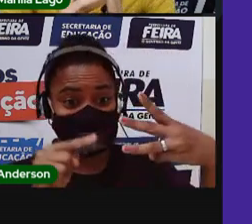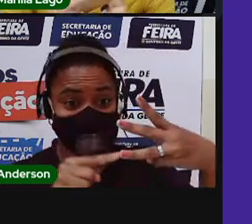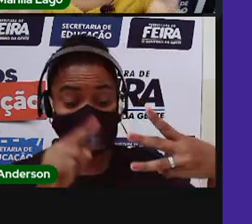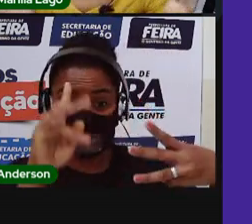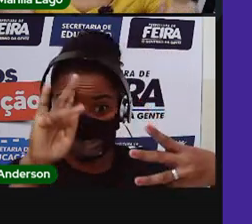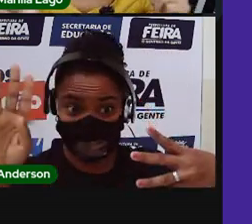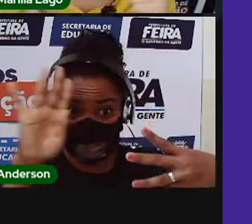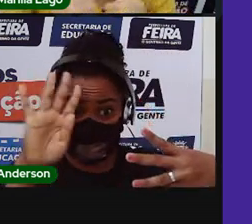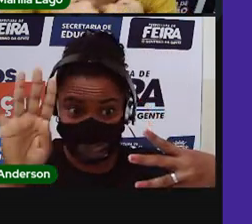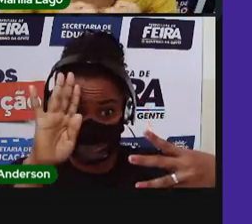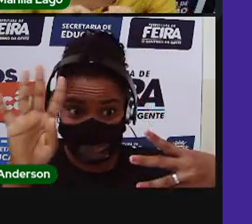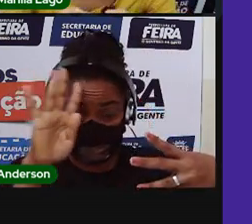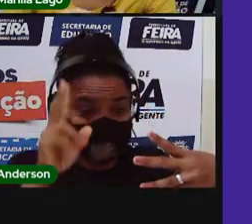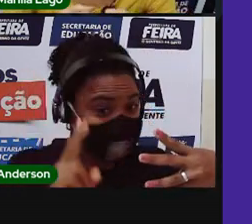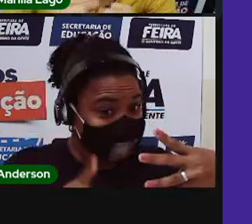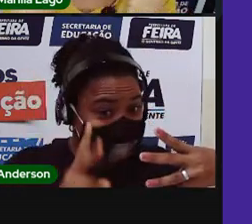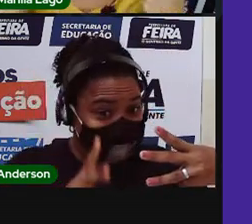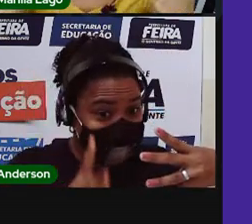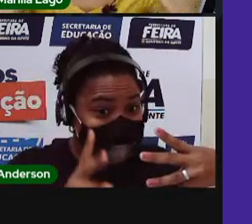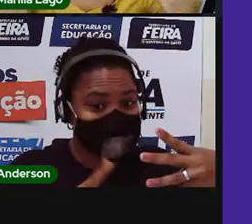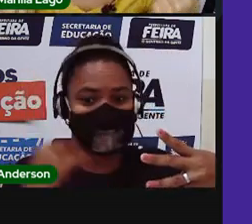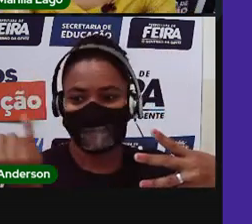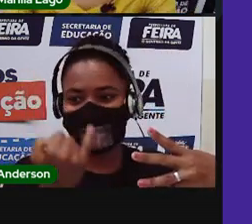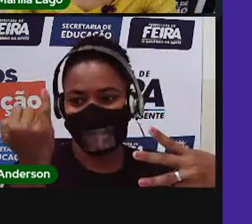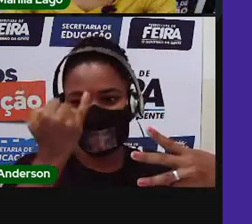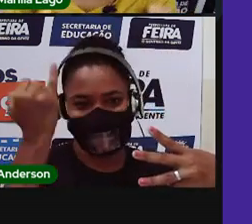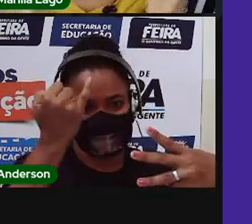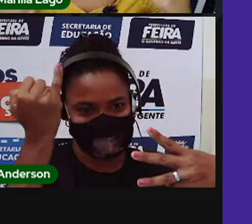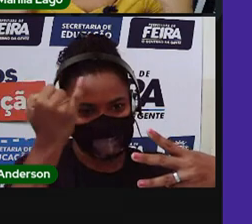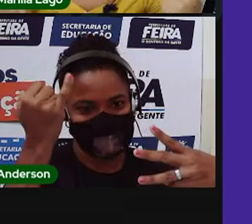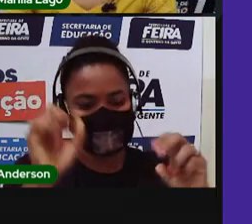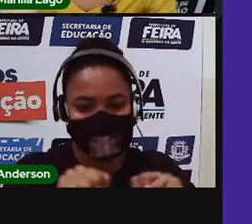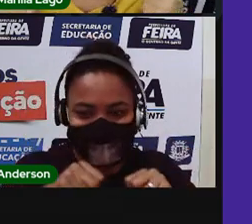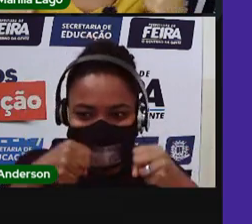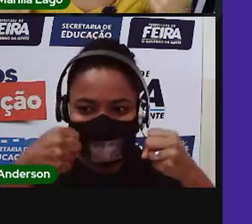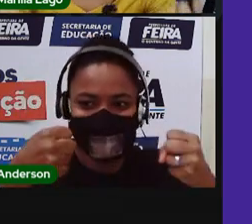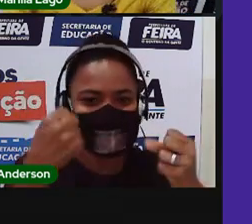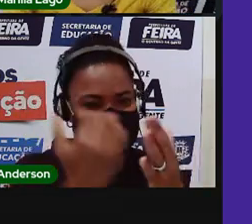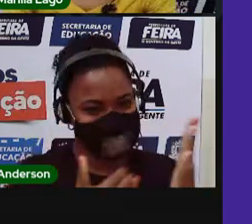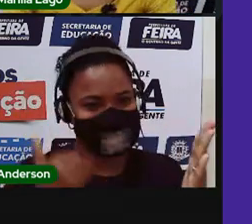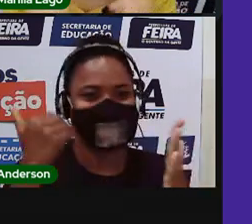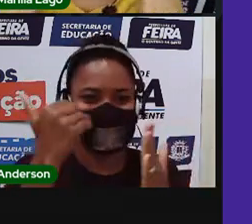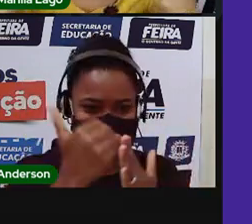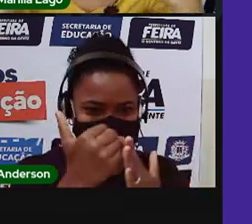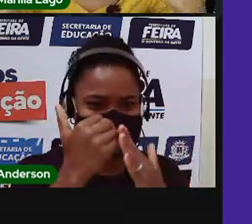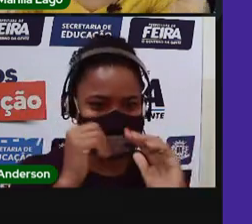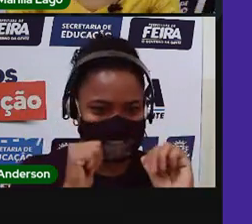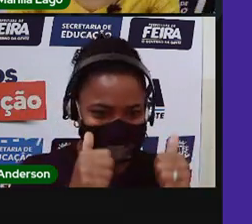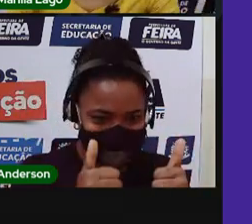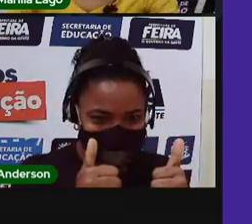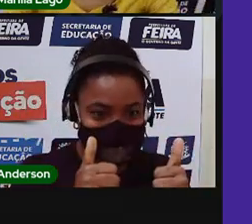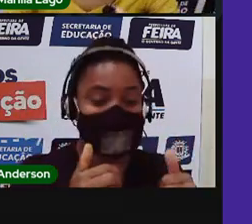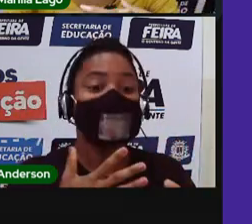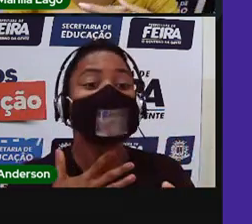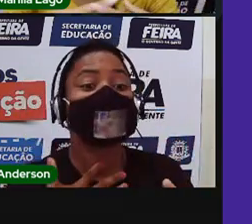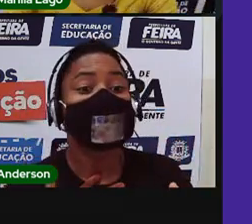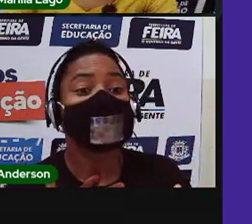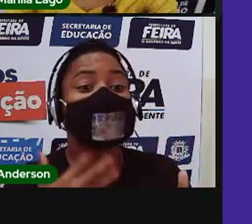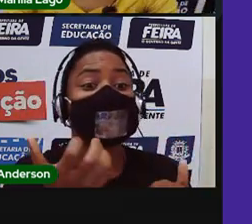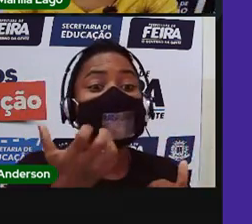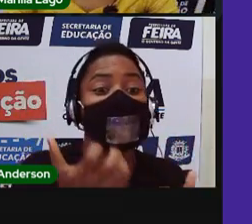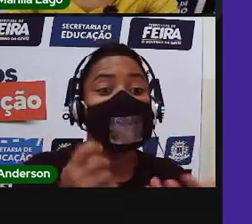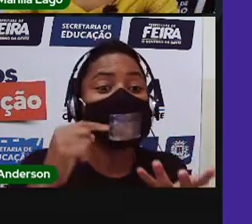fazer diariamente, se perguntar sempre, dar o seu melhor para poder fazer o que você quer, onde você quer estar, né? O que é que